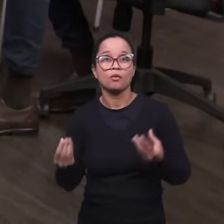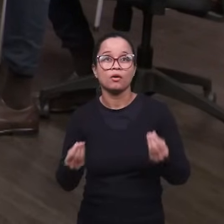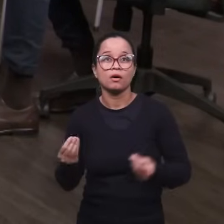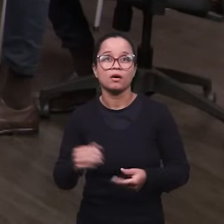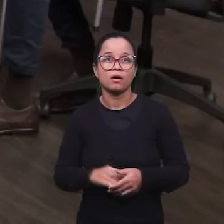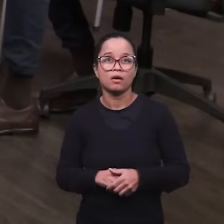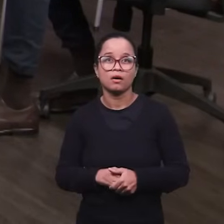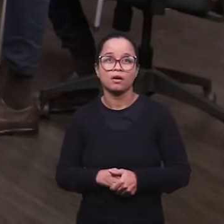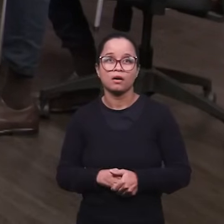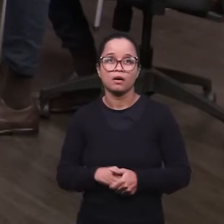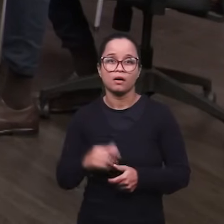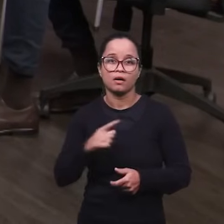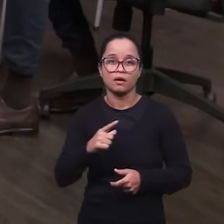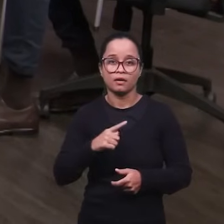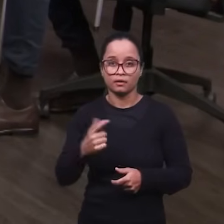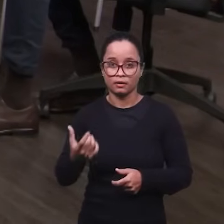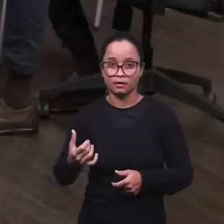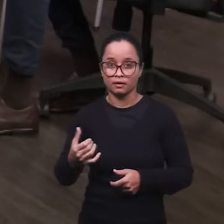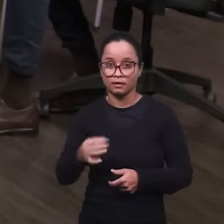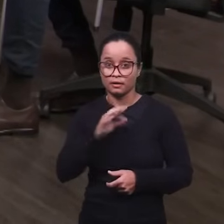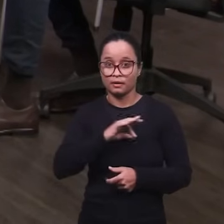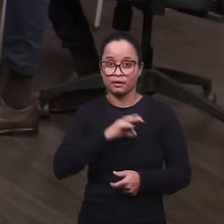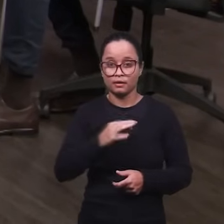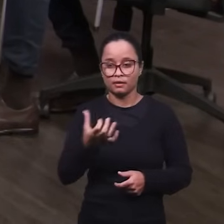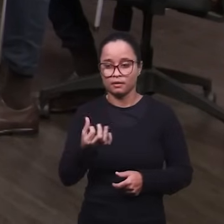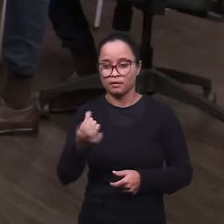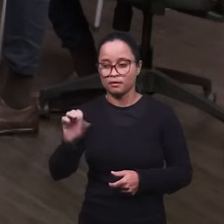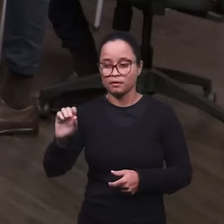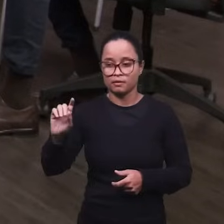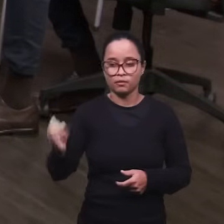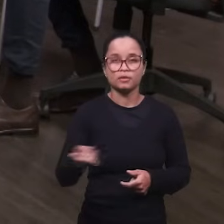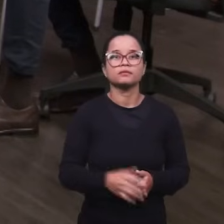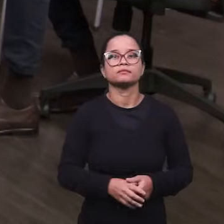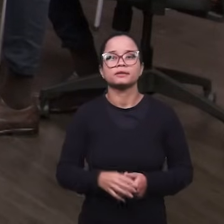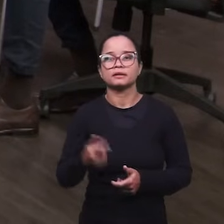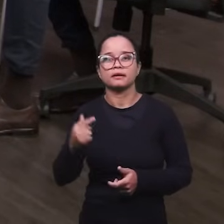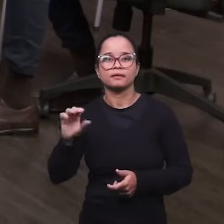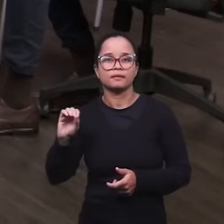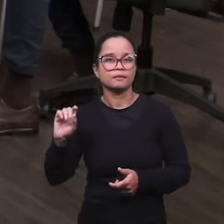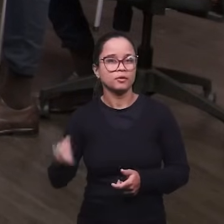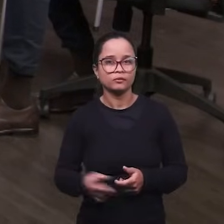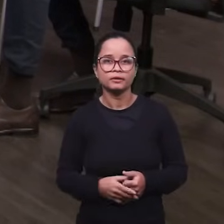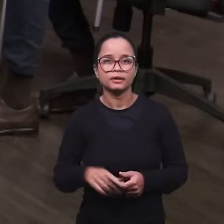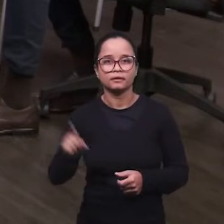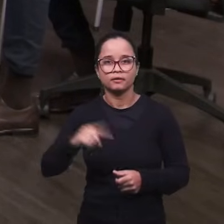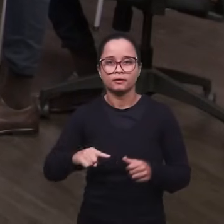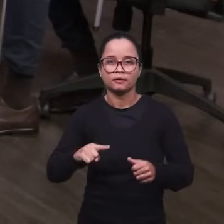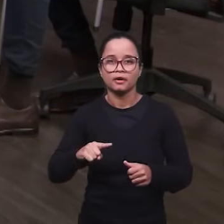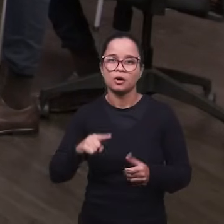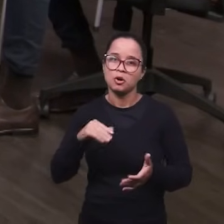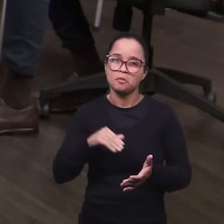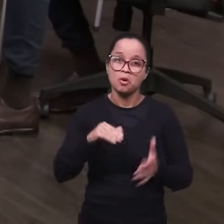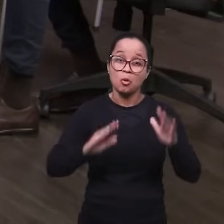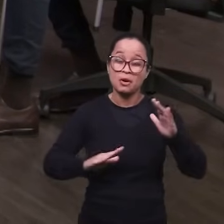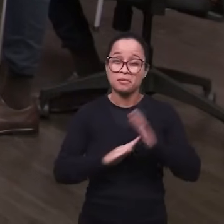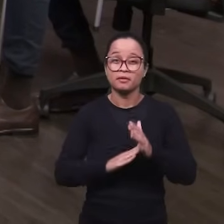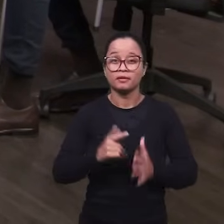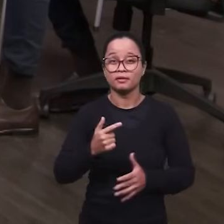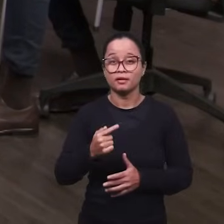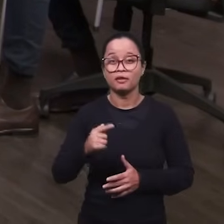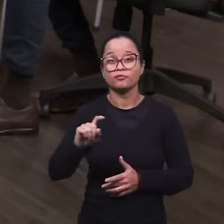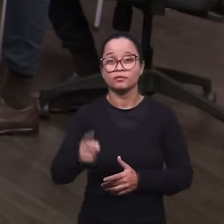40, 50, 60 mil reais de salário que vai cair para 7 mil. 7.786. E detalhe, outra coisa também que é